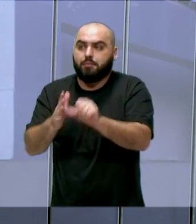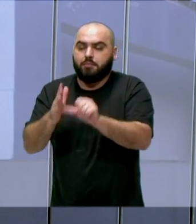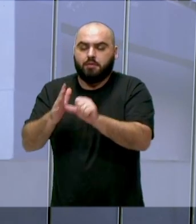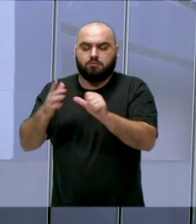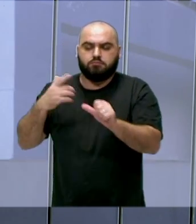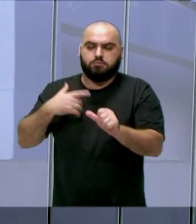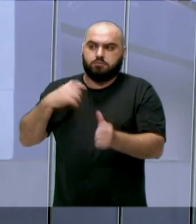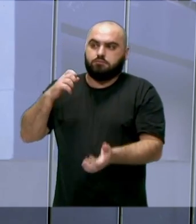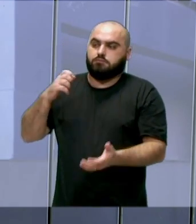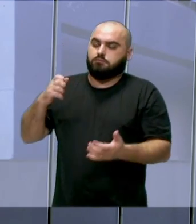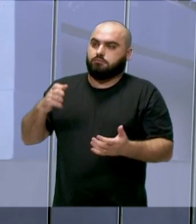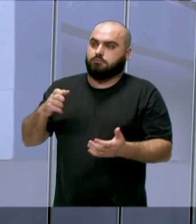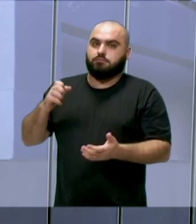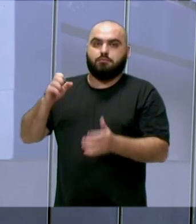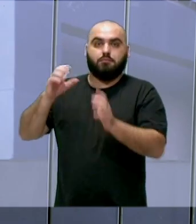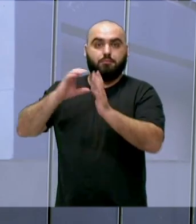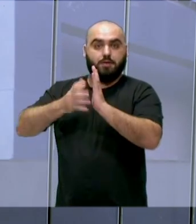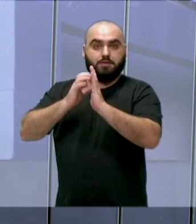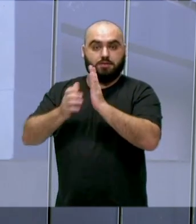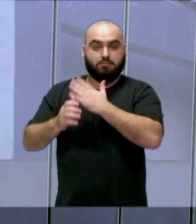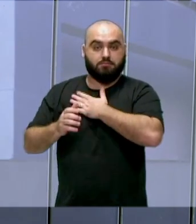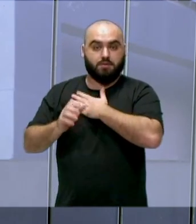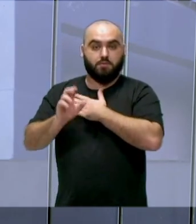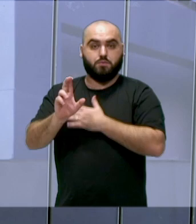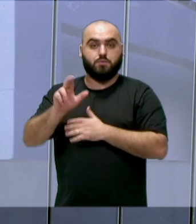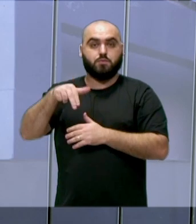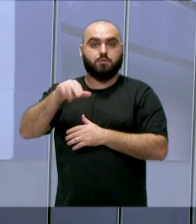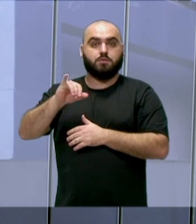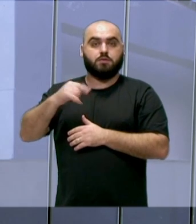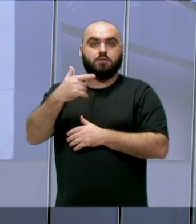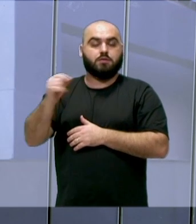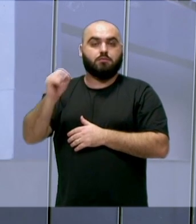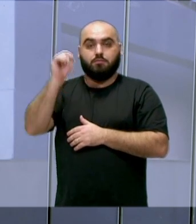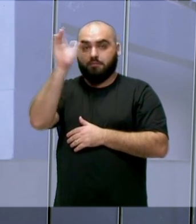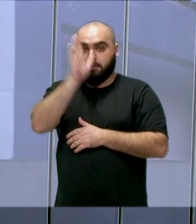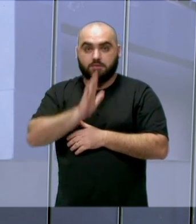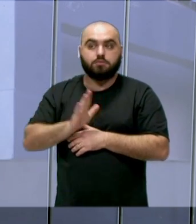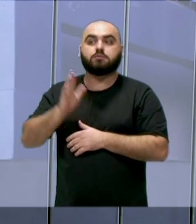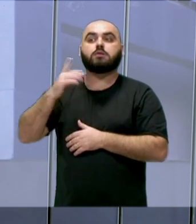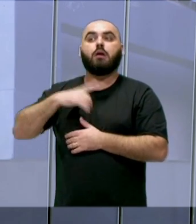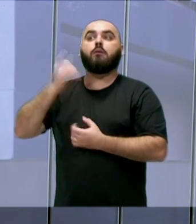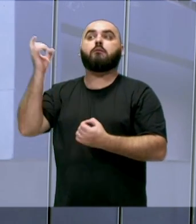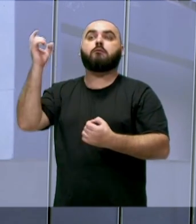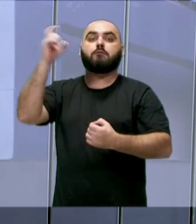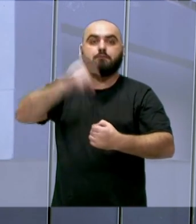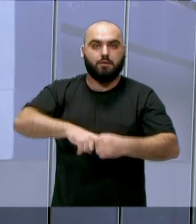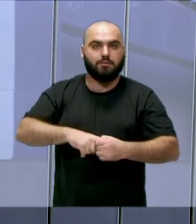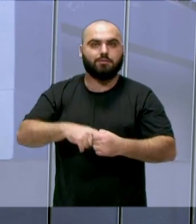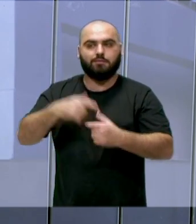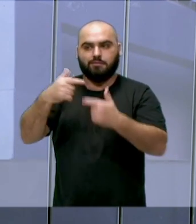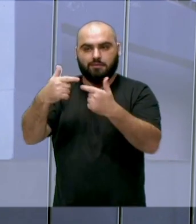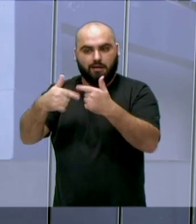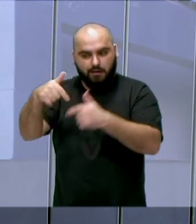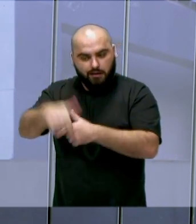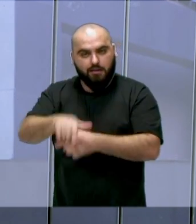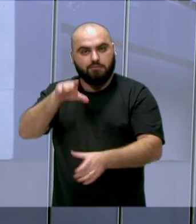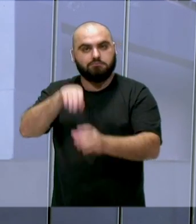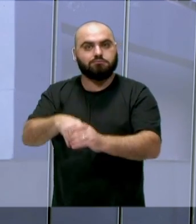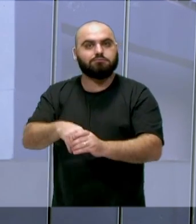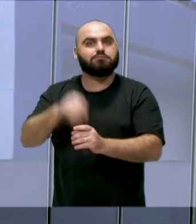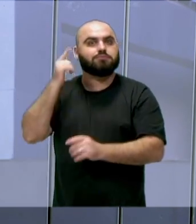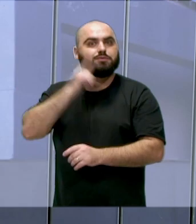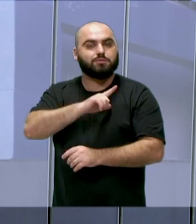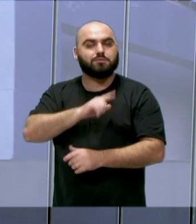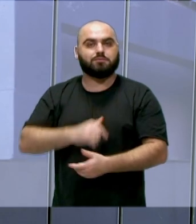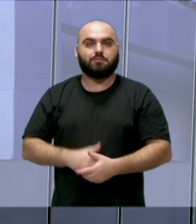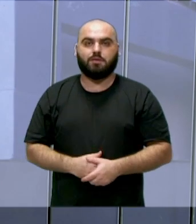surpresa que o União Brasil, meu partido, me proporcionou de voltar à Casa Legislativa, né? Eu penso que toda oportunidade ela